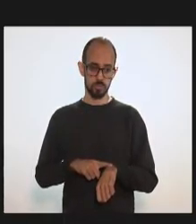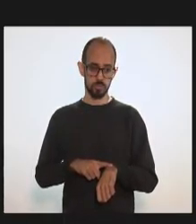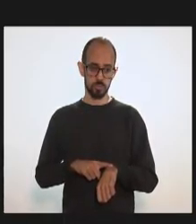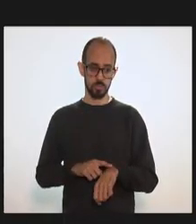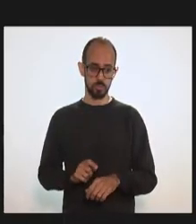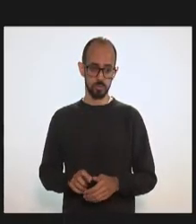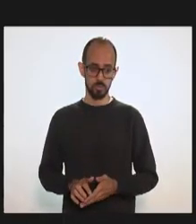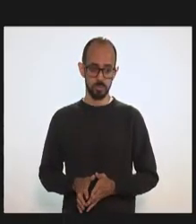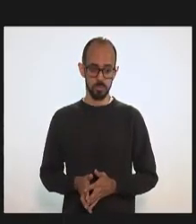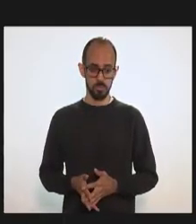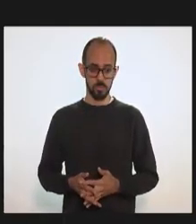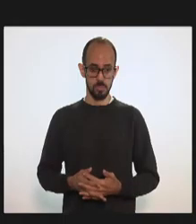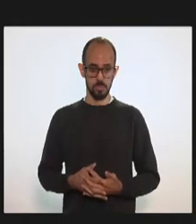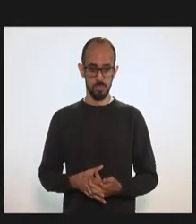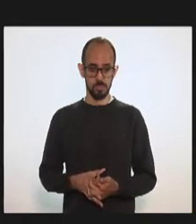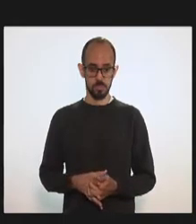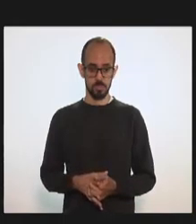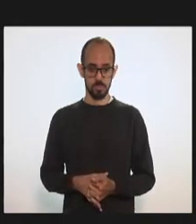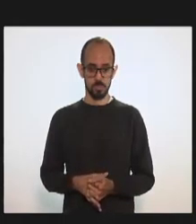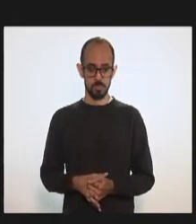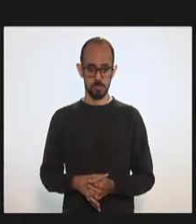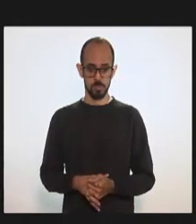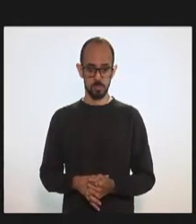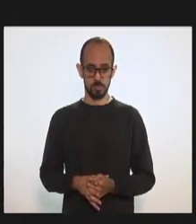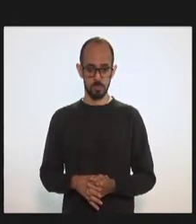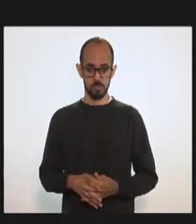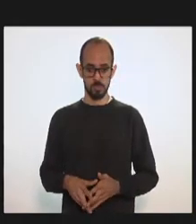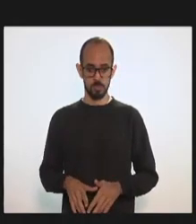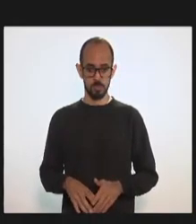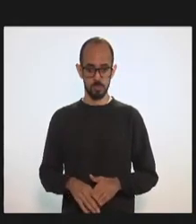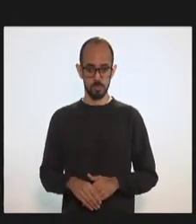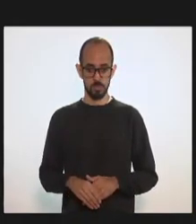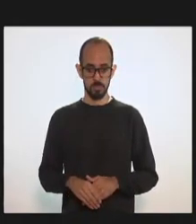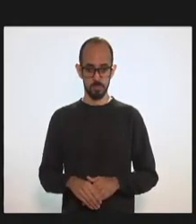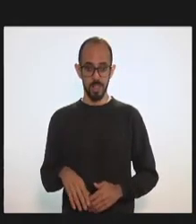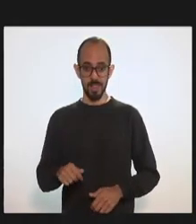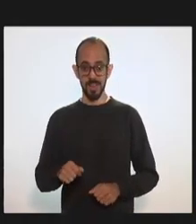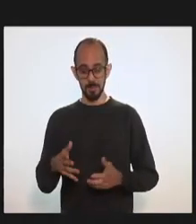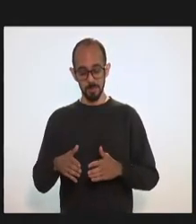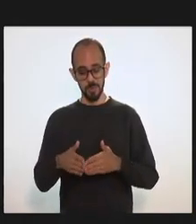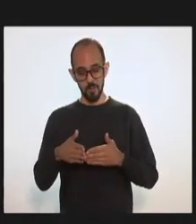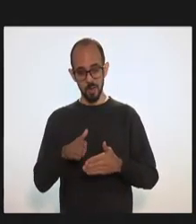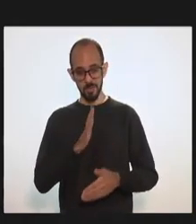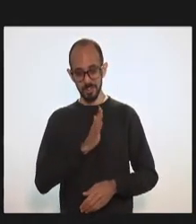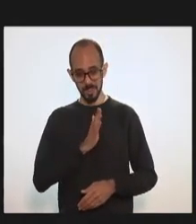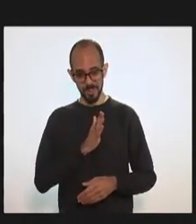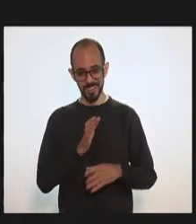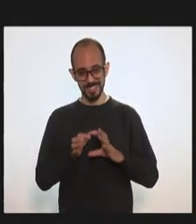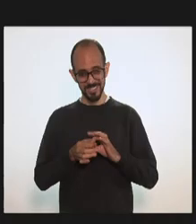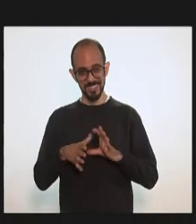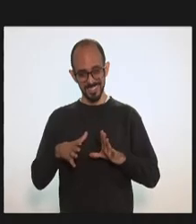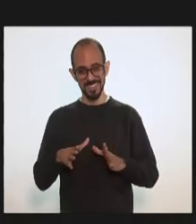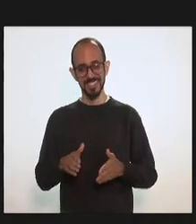agora. O parecer muda, em vez de prejudicabilidade. Porque a gente ganha tempo.